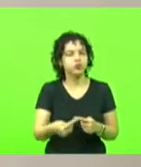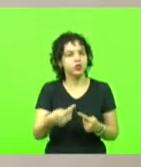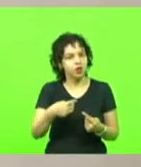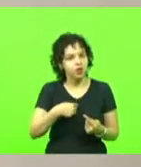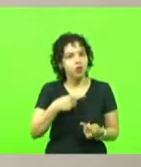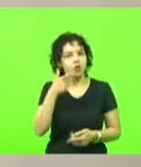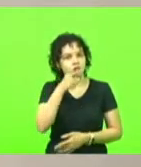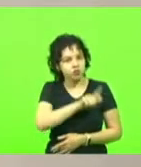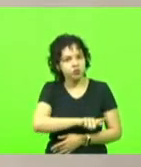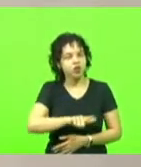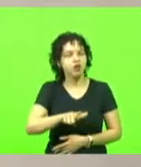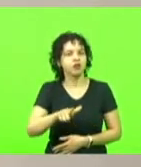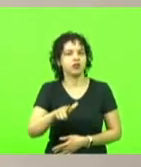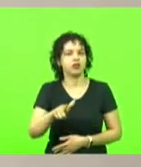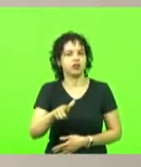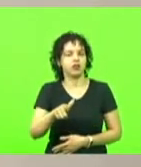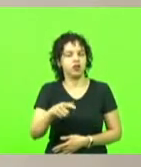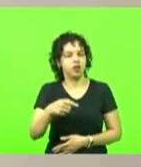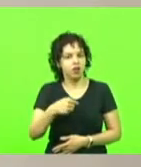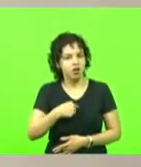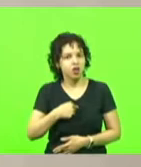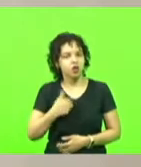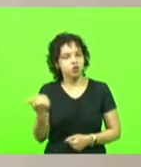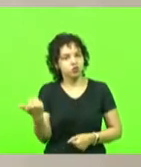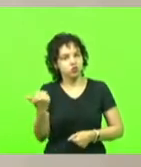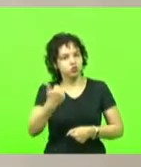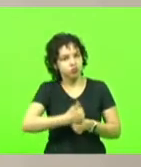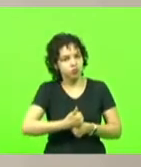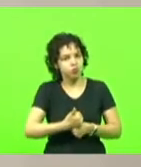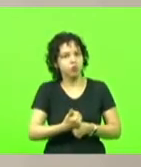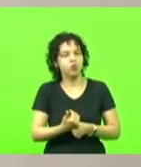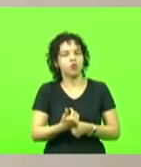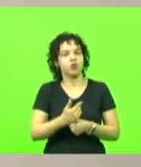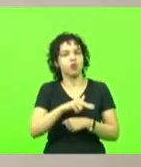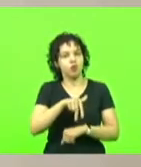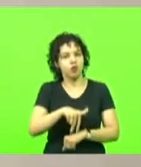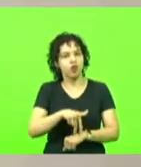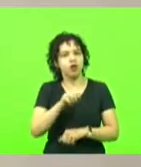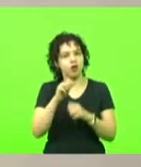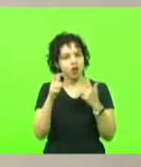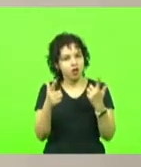por diversas vezes como suplente nessa casa, e